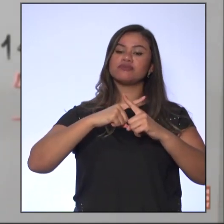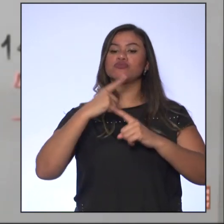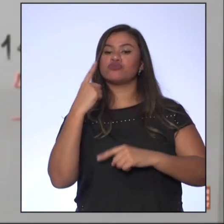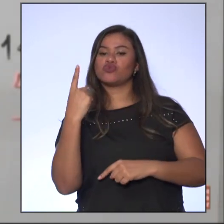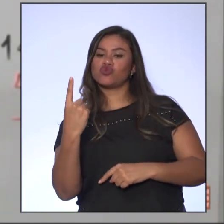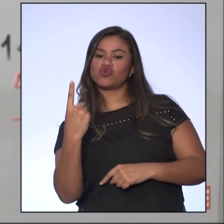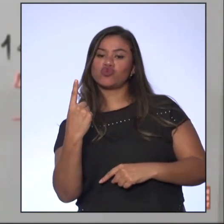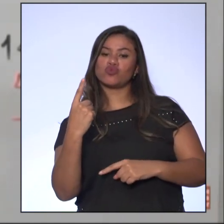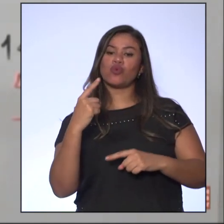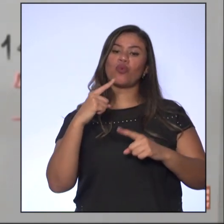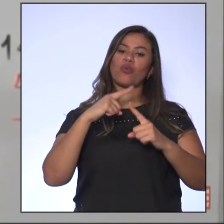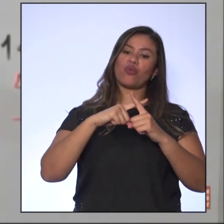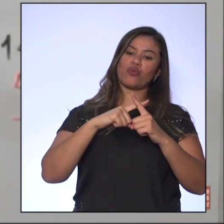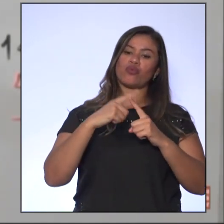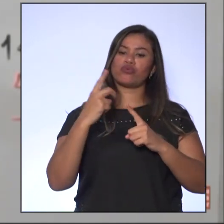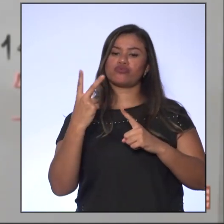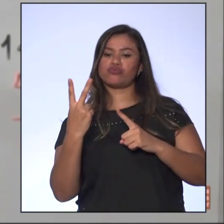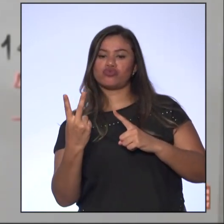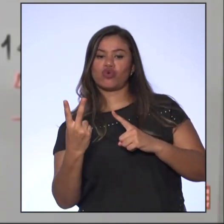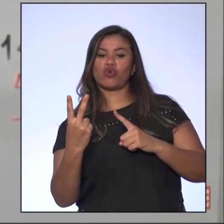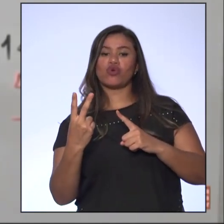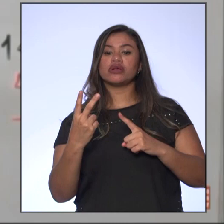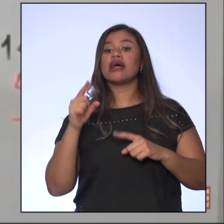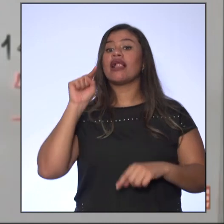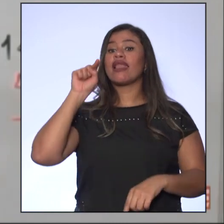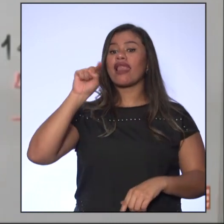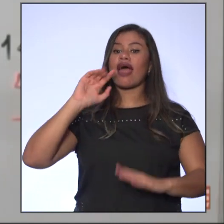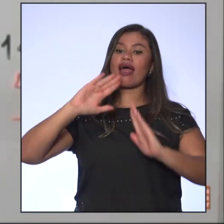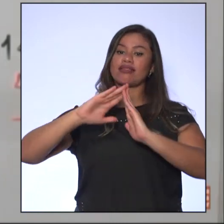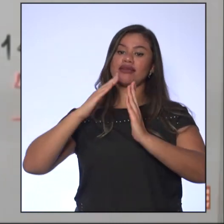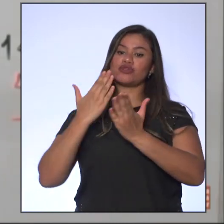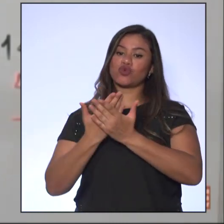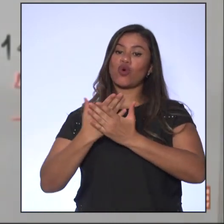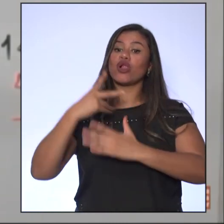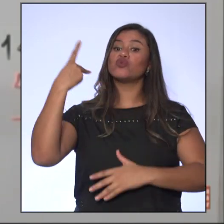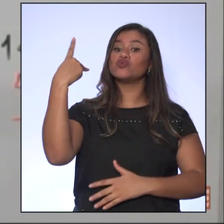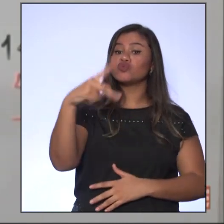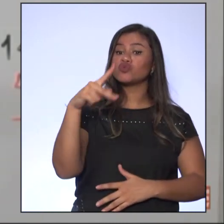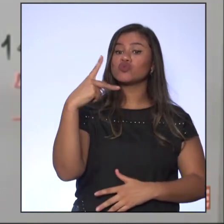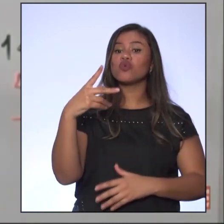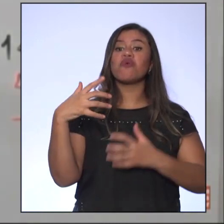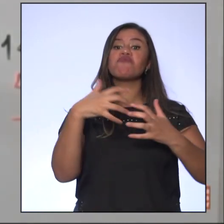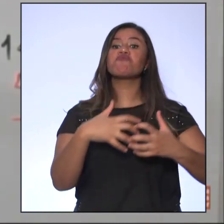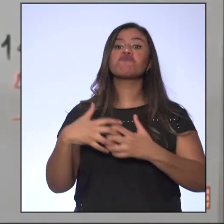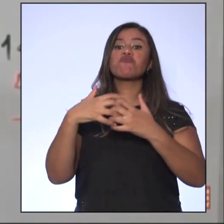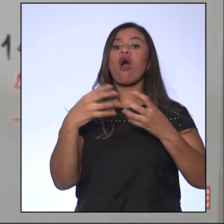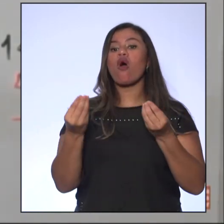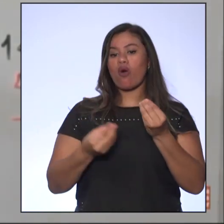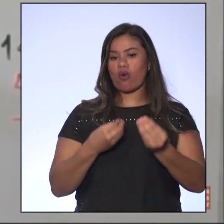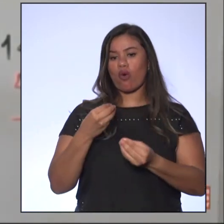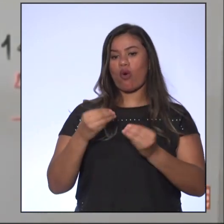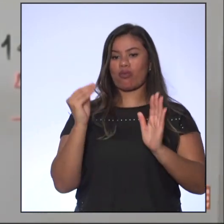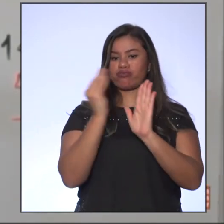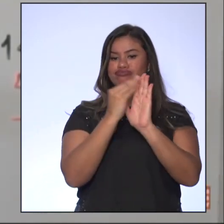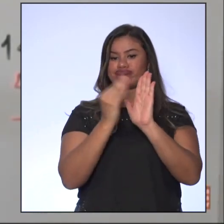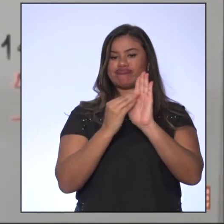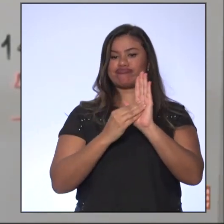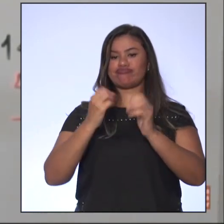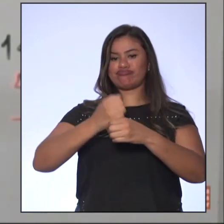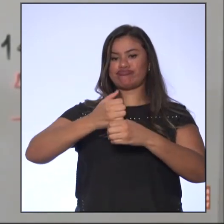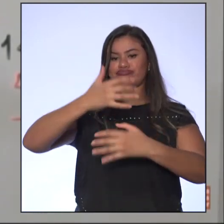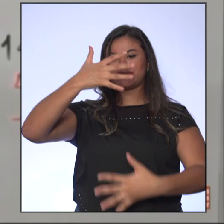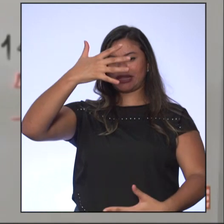Segunda nota por 2. Coloca aí nos comentários como funciona na sua escola. Então, olha só, por exemplo. Eu vou colocar